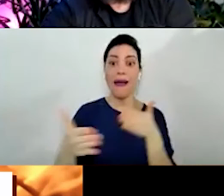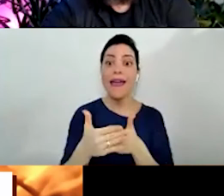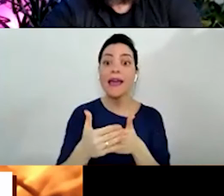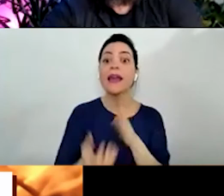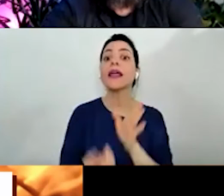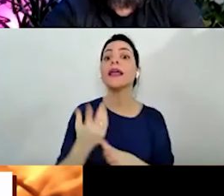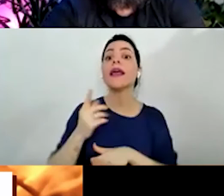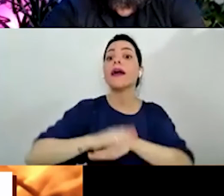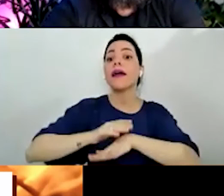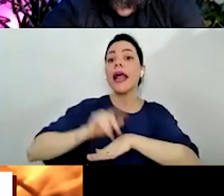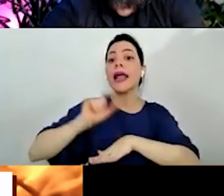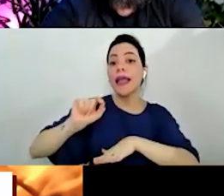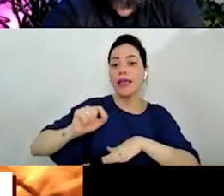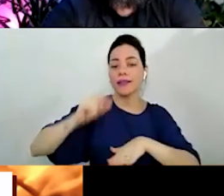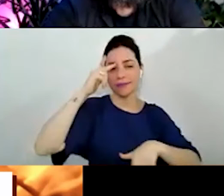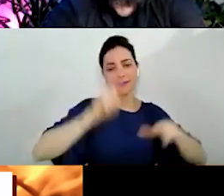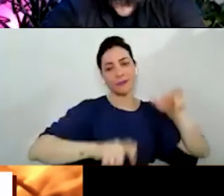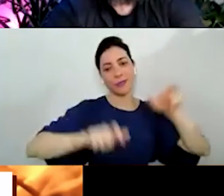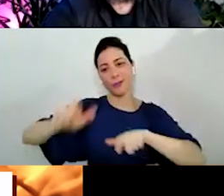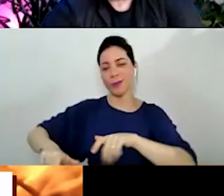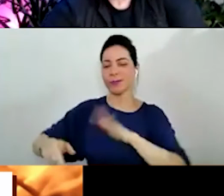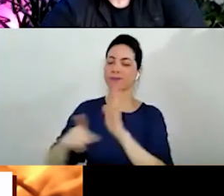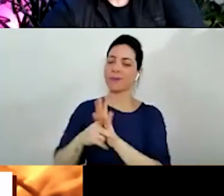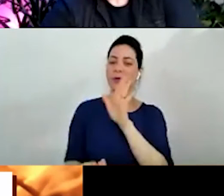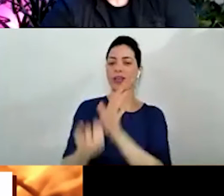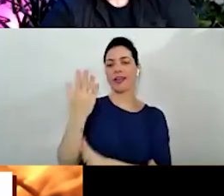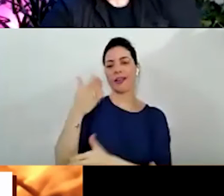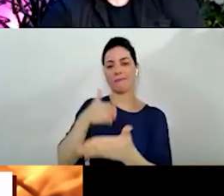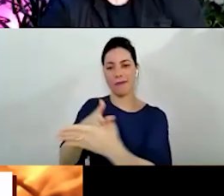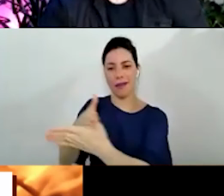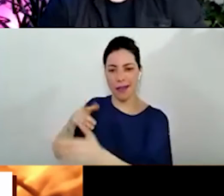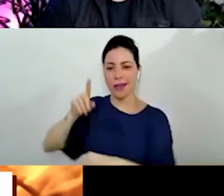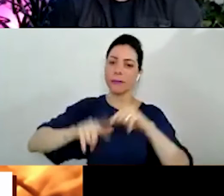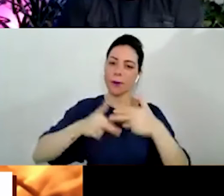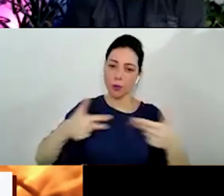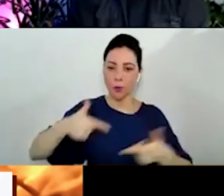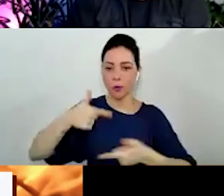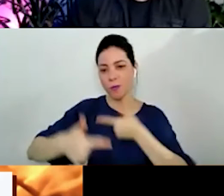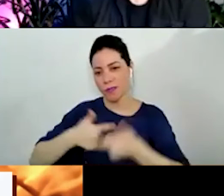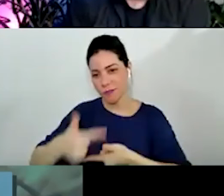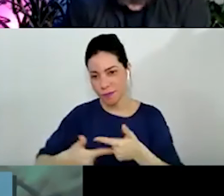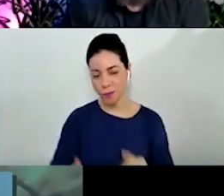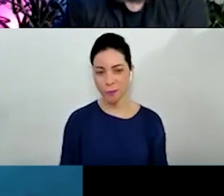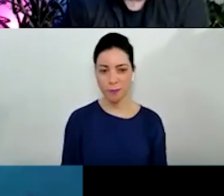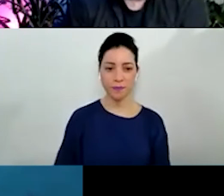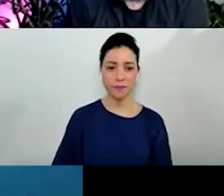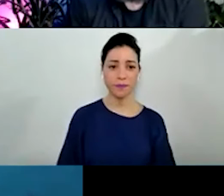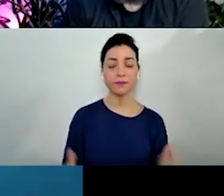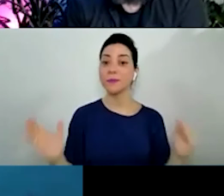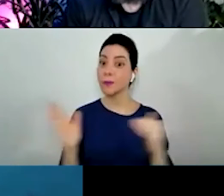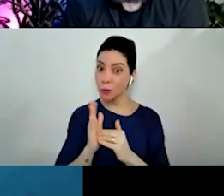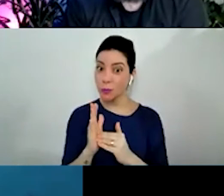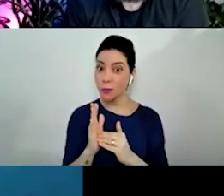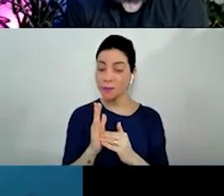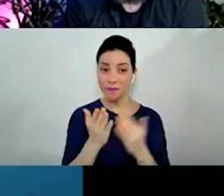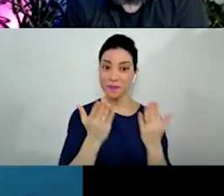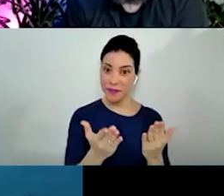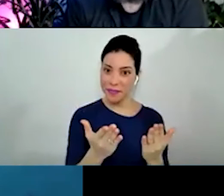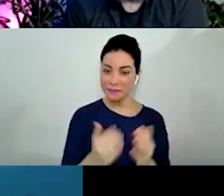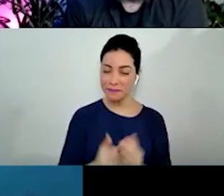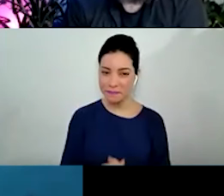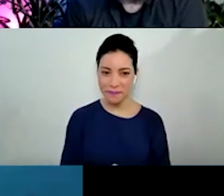pessoas são as próprias pessoas que criam as barreiras em produtos e serviços o último aqui